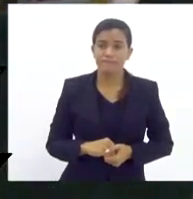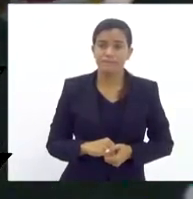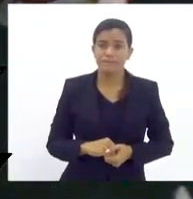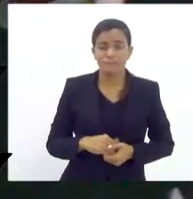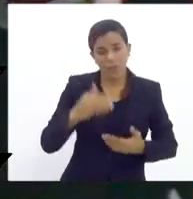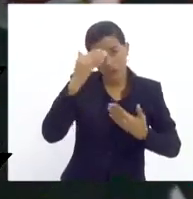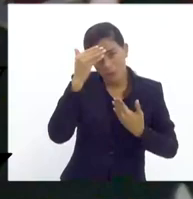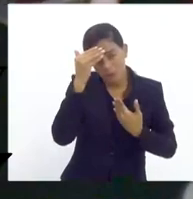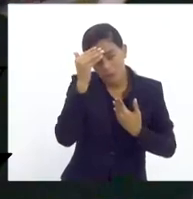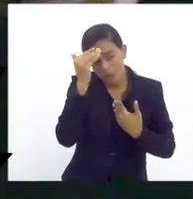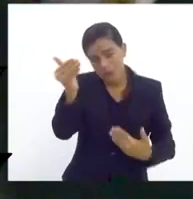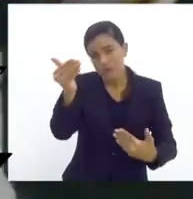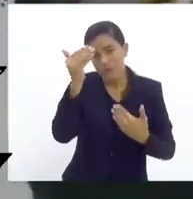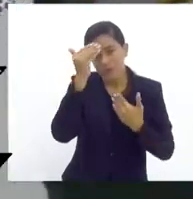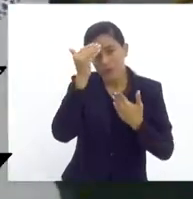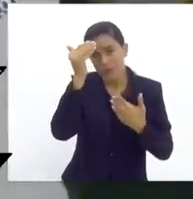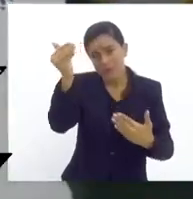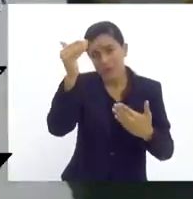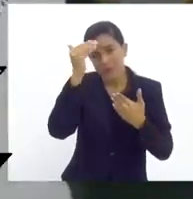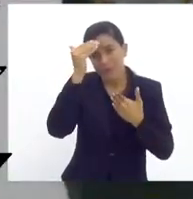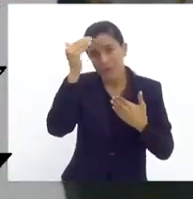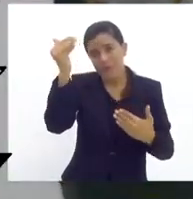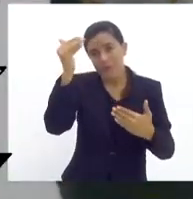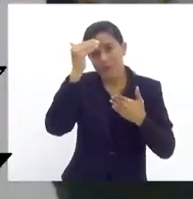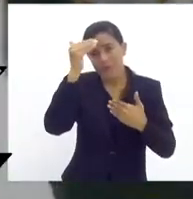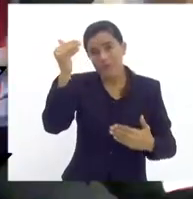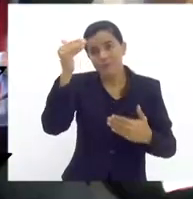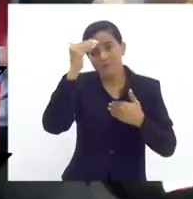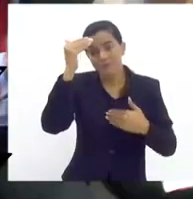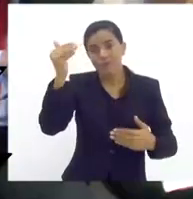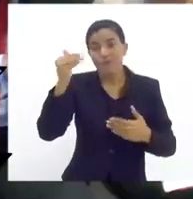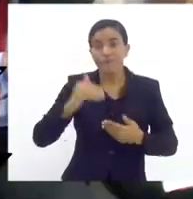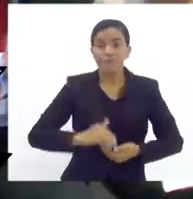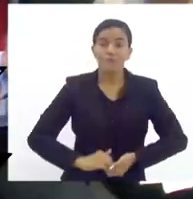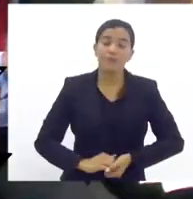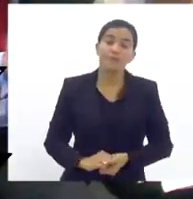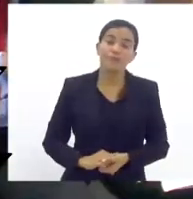Muito obrigado obrigado por todo mundo